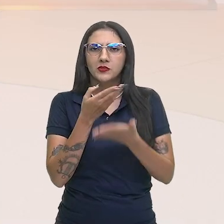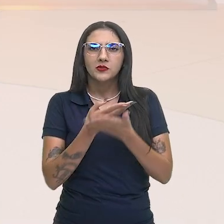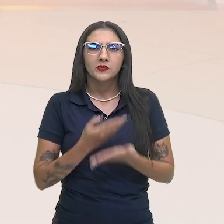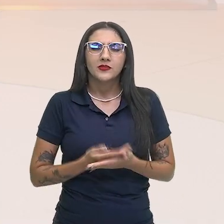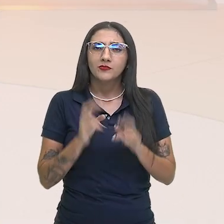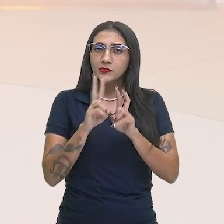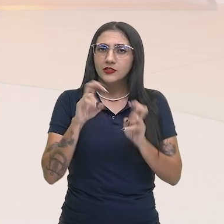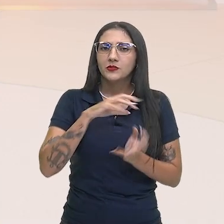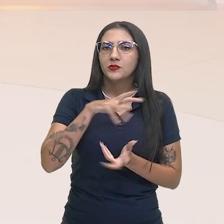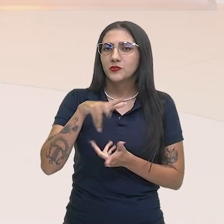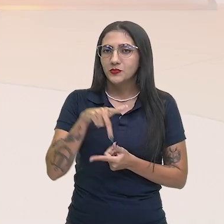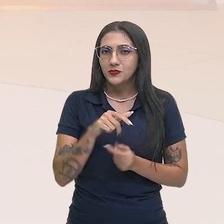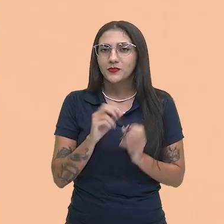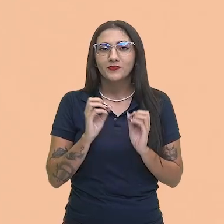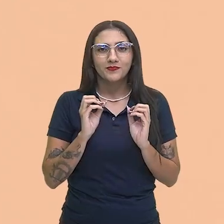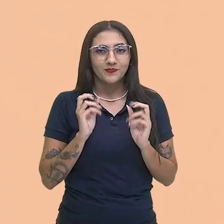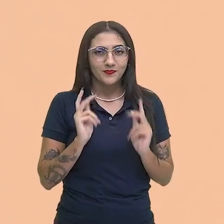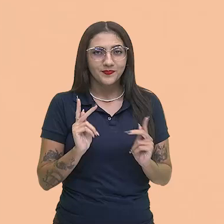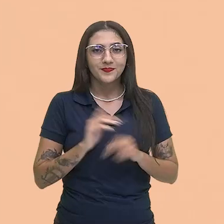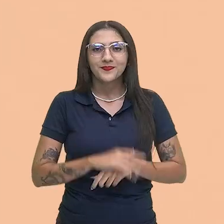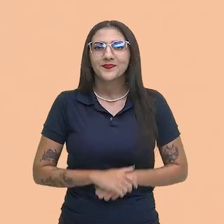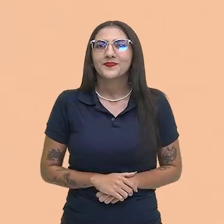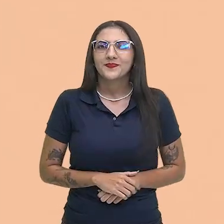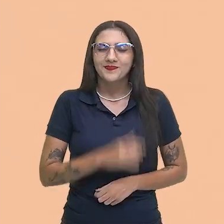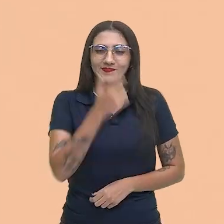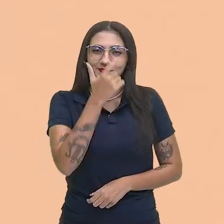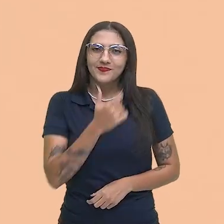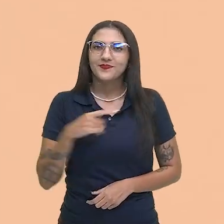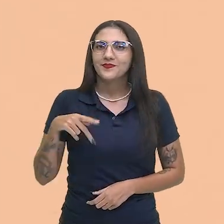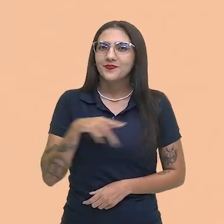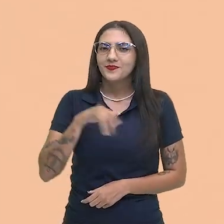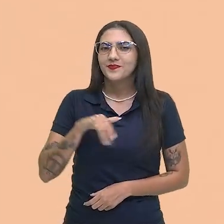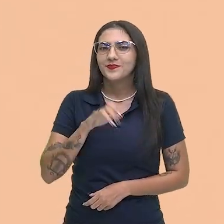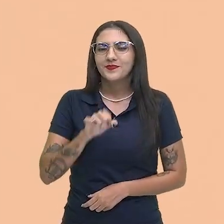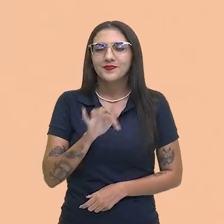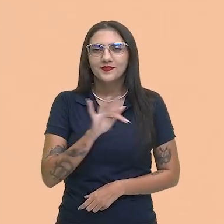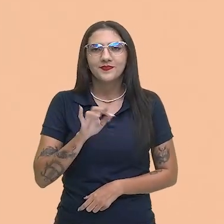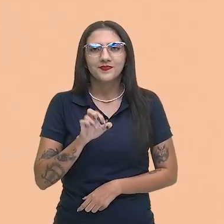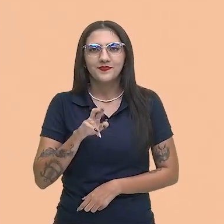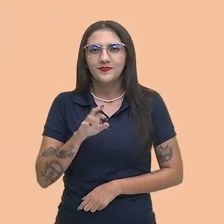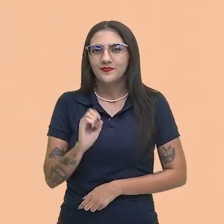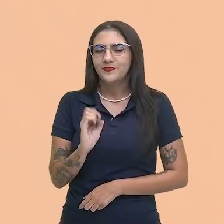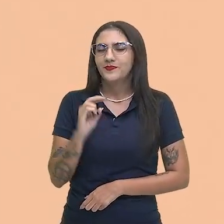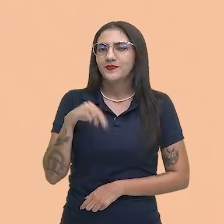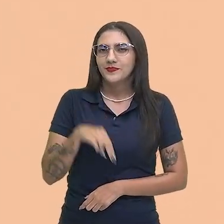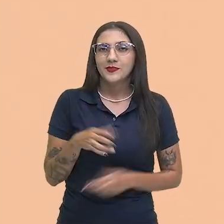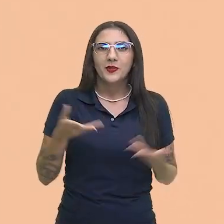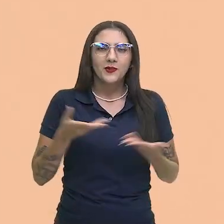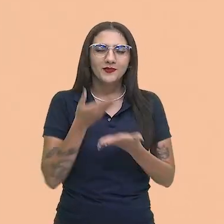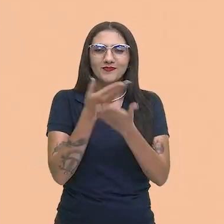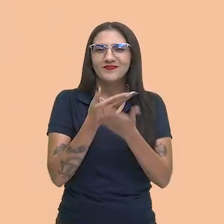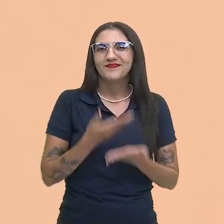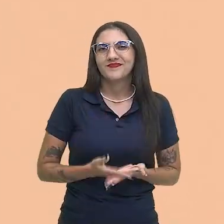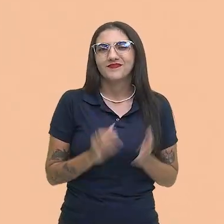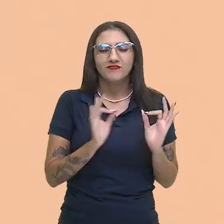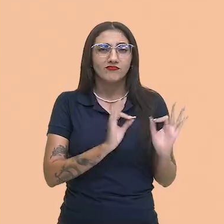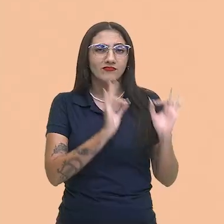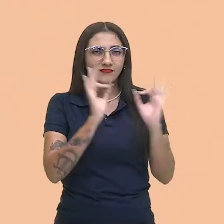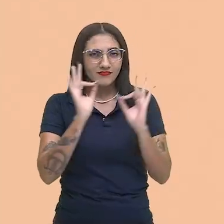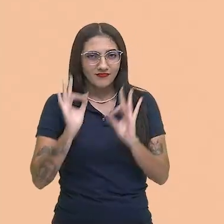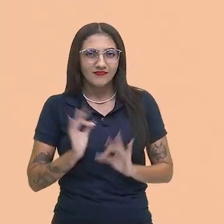aí sobre o nosso planeta, beleza? Eu sou o professor Jefferson, estou com vocês aí nesses estudos aqui